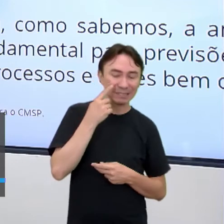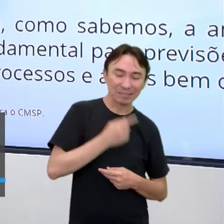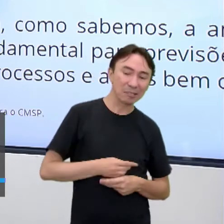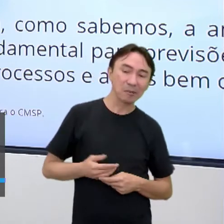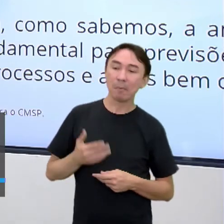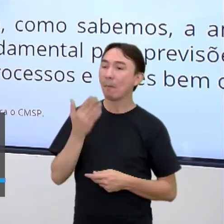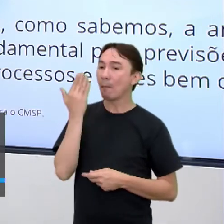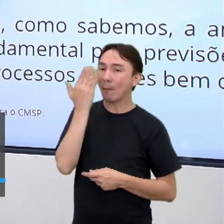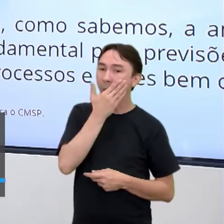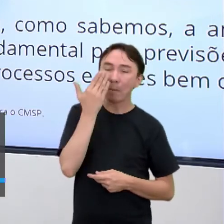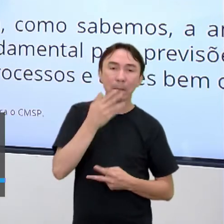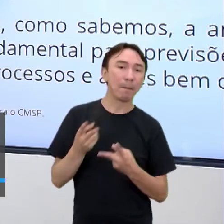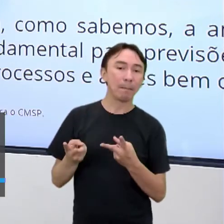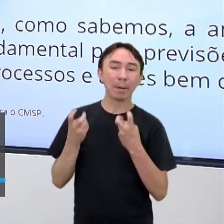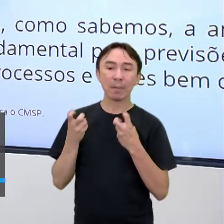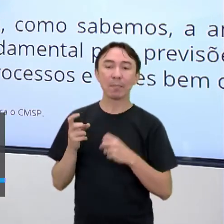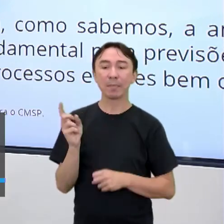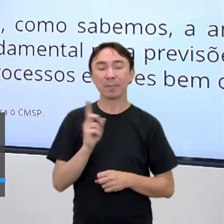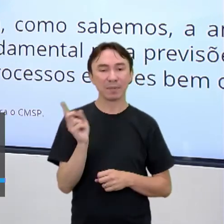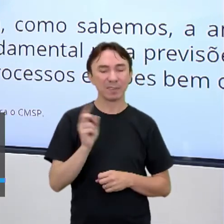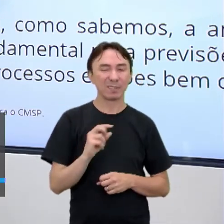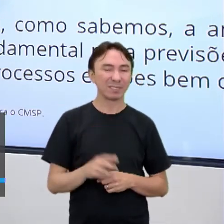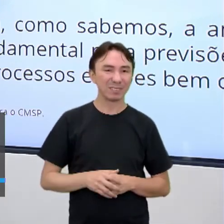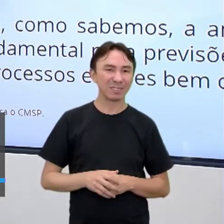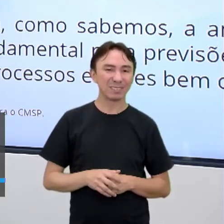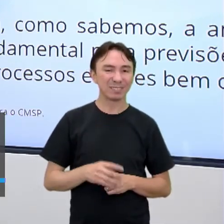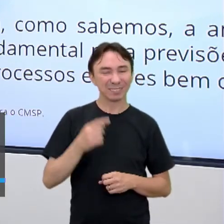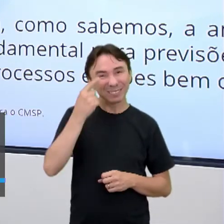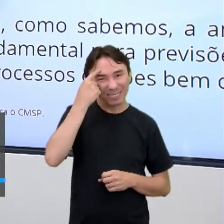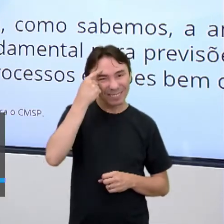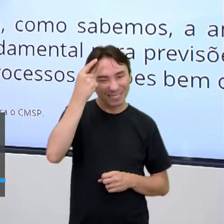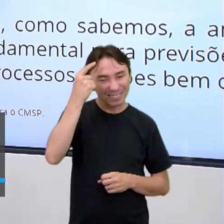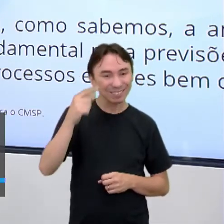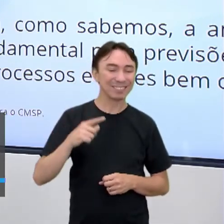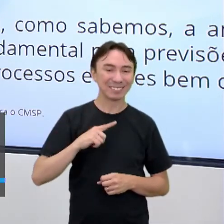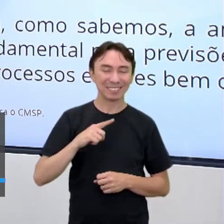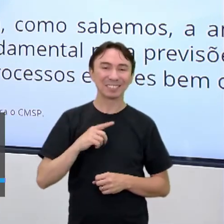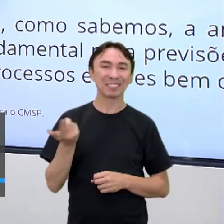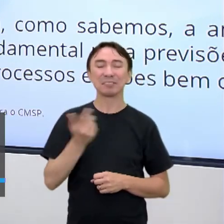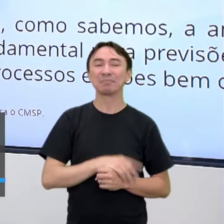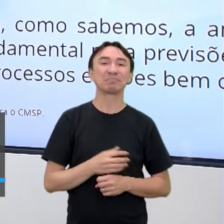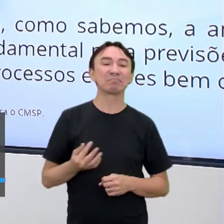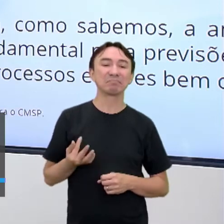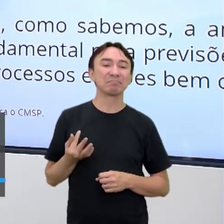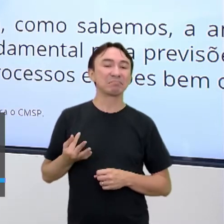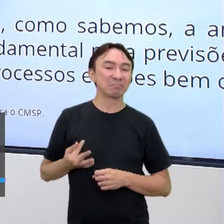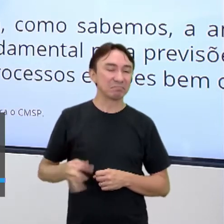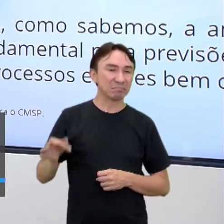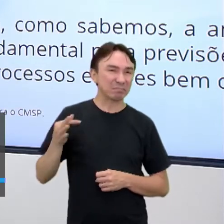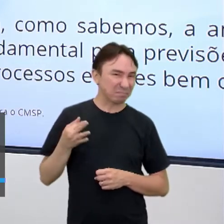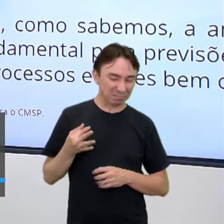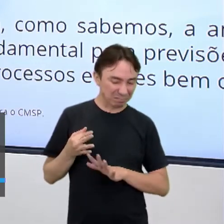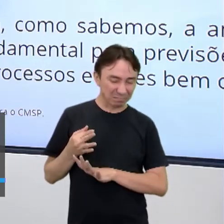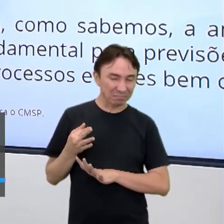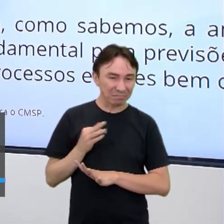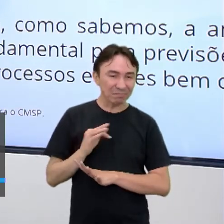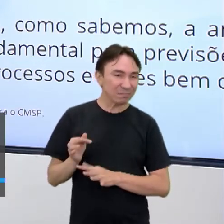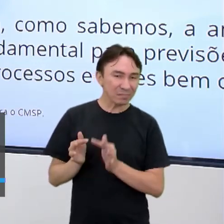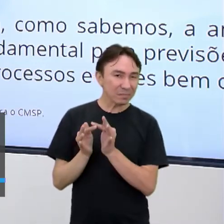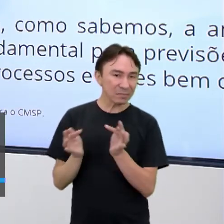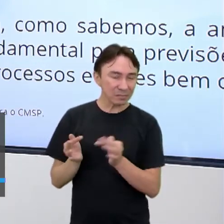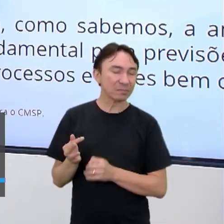imperceptível, o que acontece? Né? Você vai relaxando. Sabe aquela dorzinha que você está sentindo, né? Mas ela não te incomoda? Você consegue